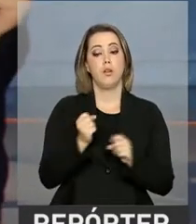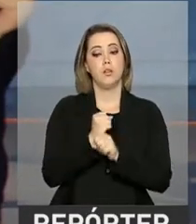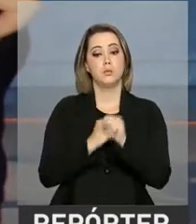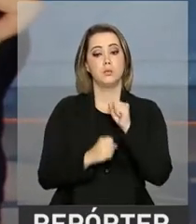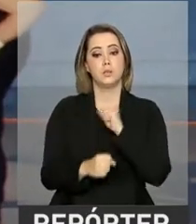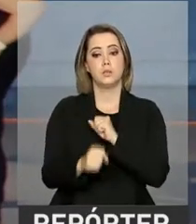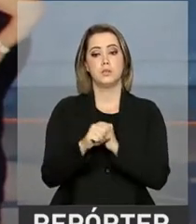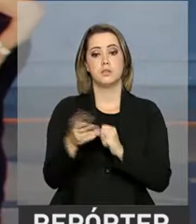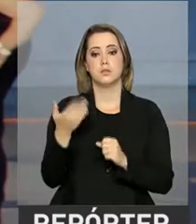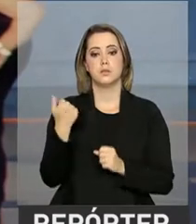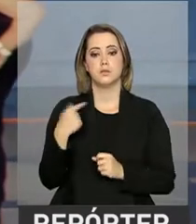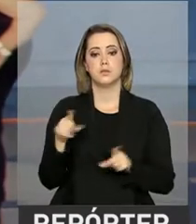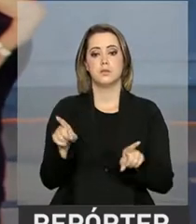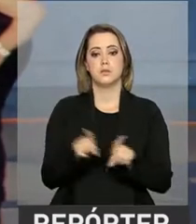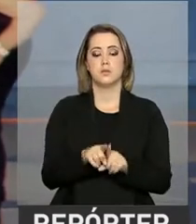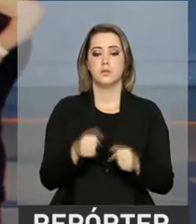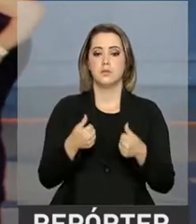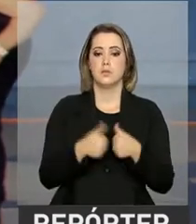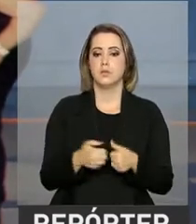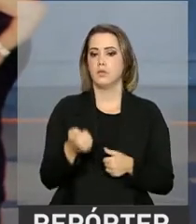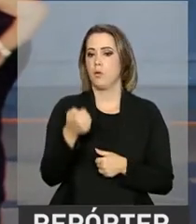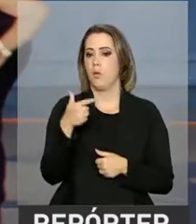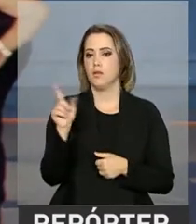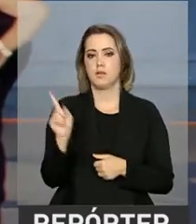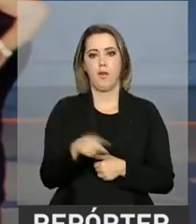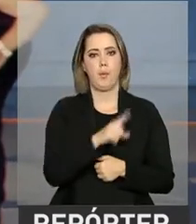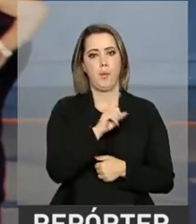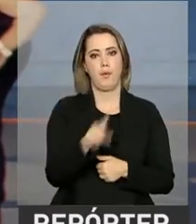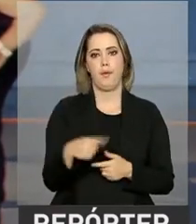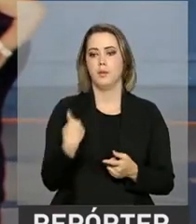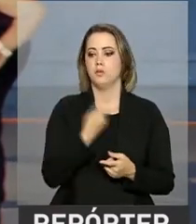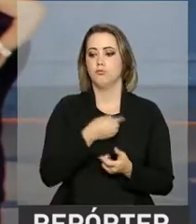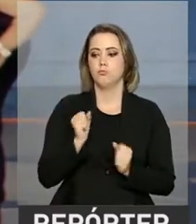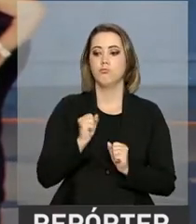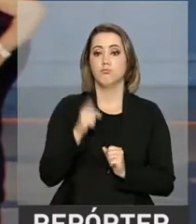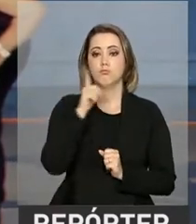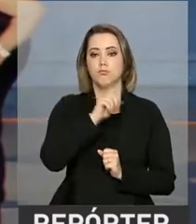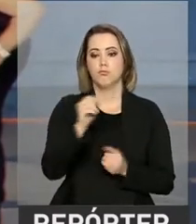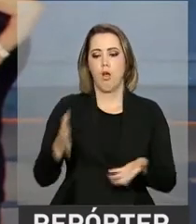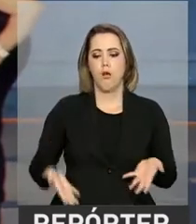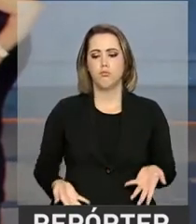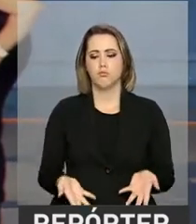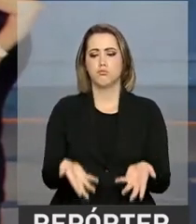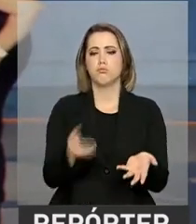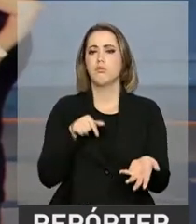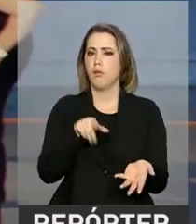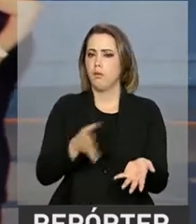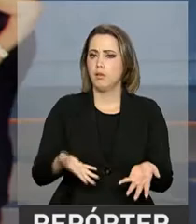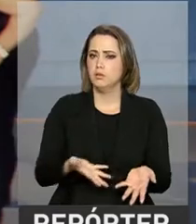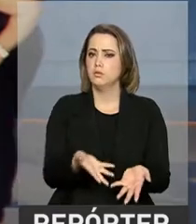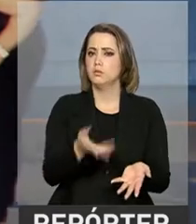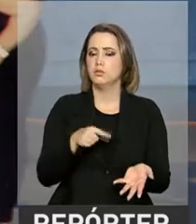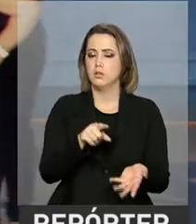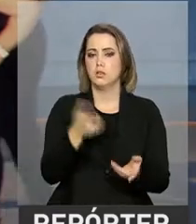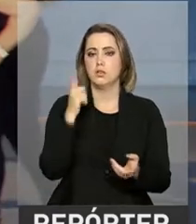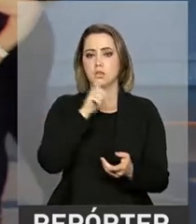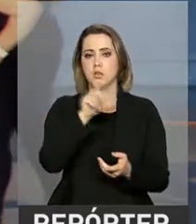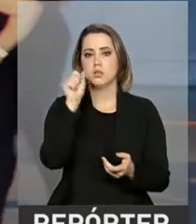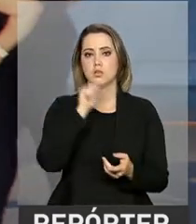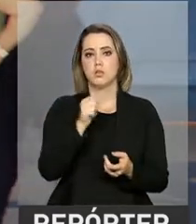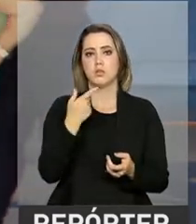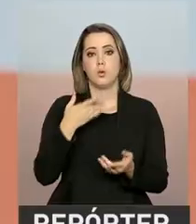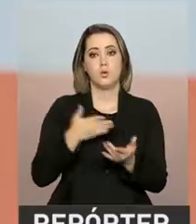passado, por exemplo, no finalzinho do ano, elas estavam quase reprovadas, nós conseguimos, assim, dar um estímulo maior para elas e elas conseguiram